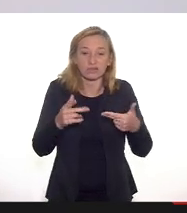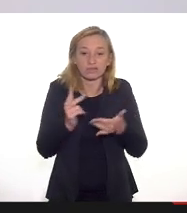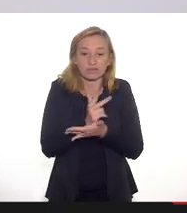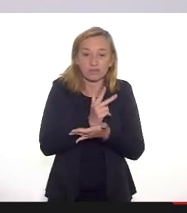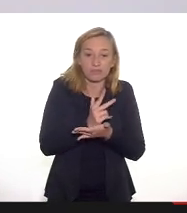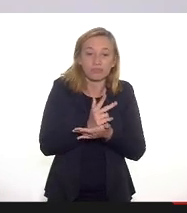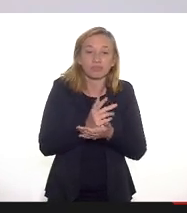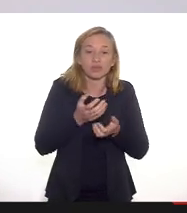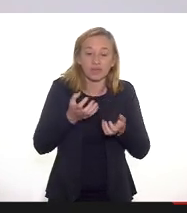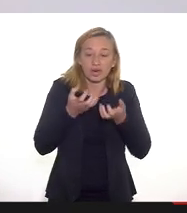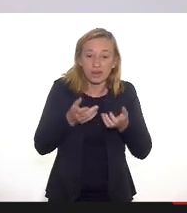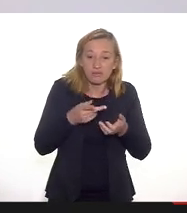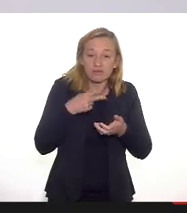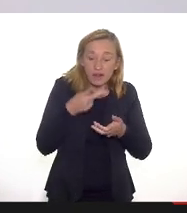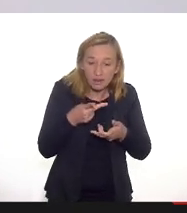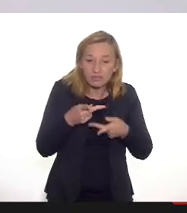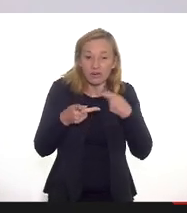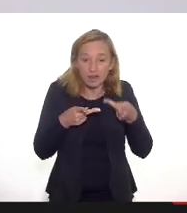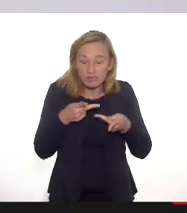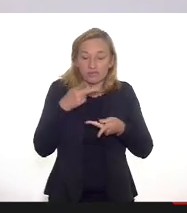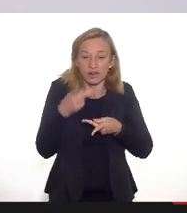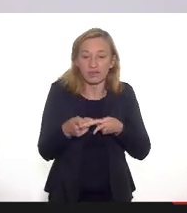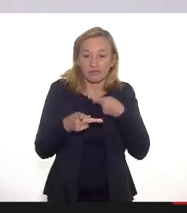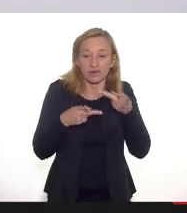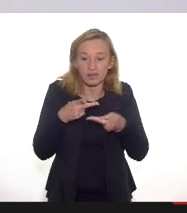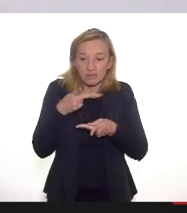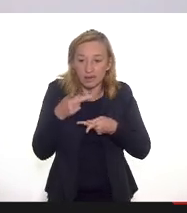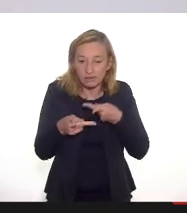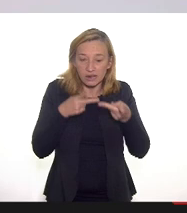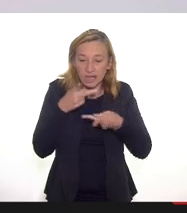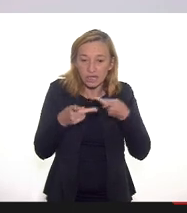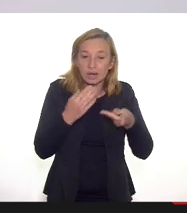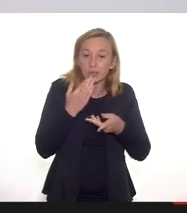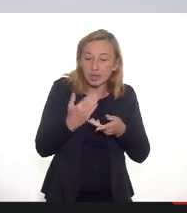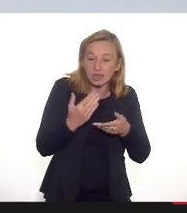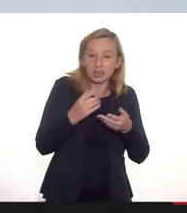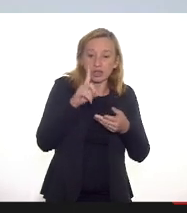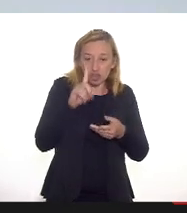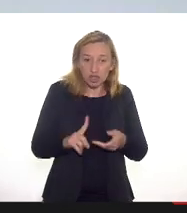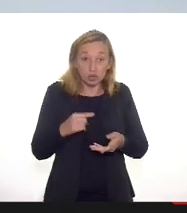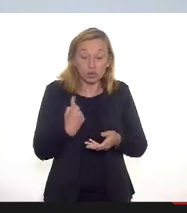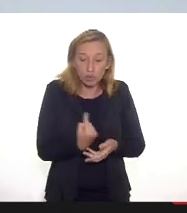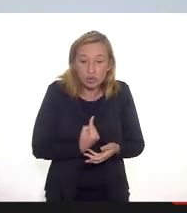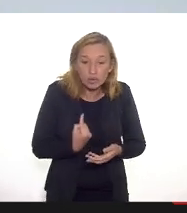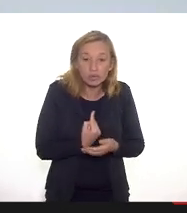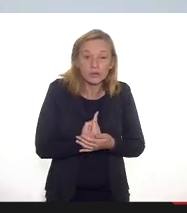tenta recorrer, a gente tenta reivindicar o nosso direito.